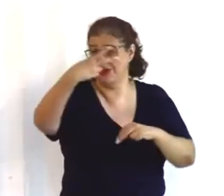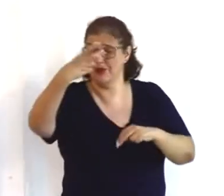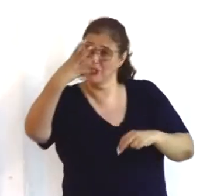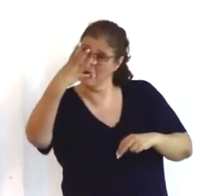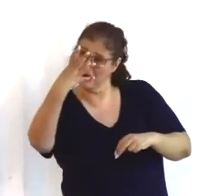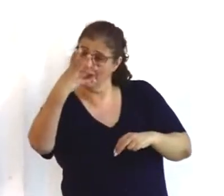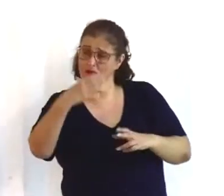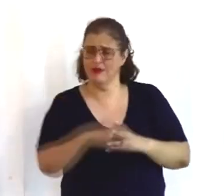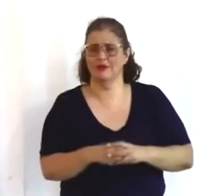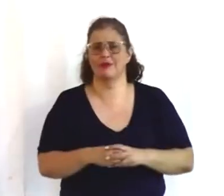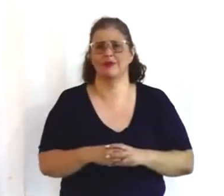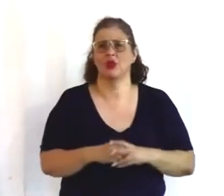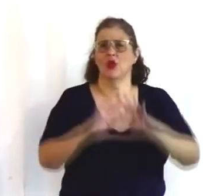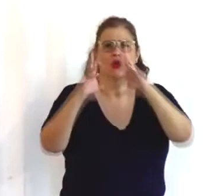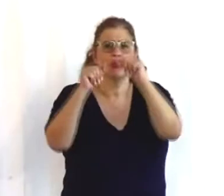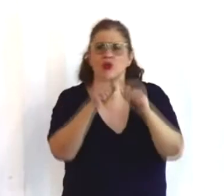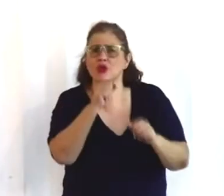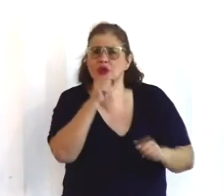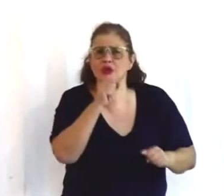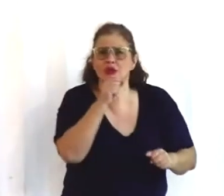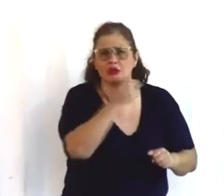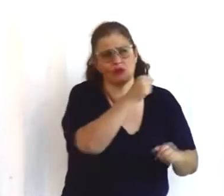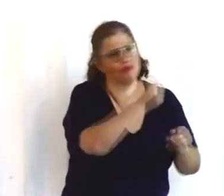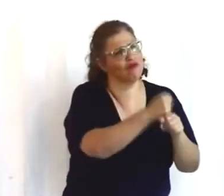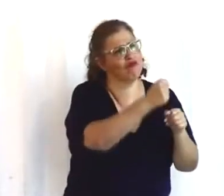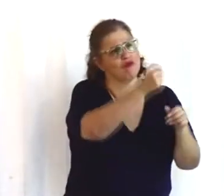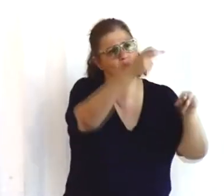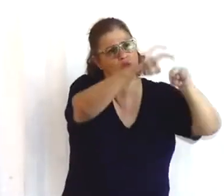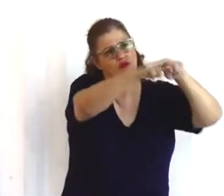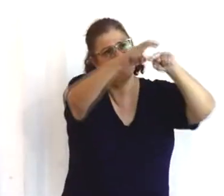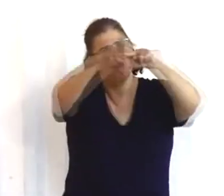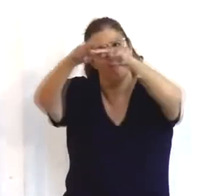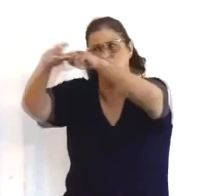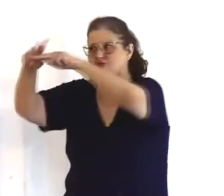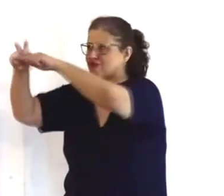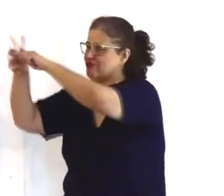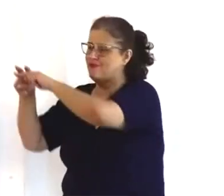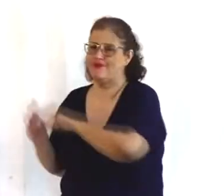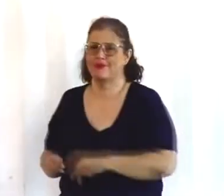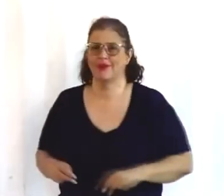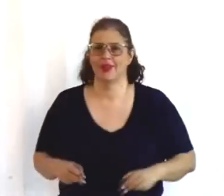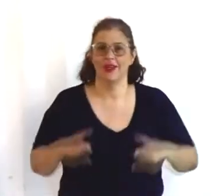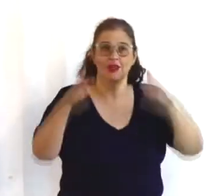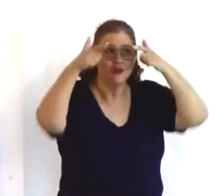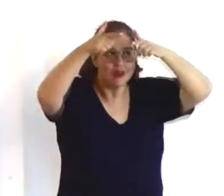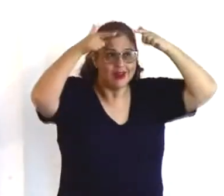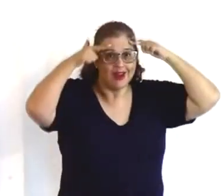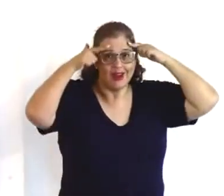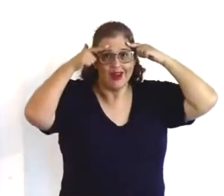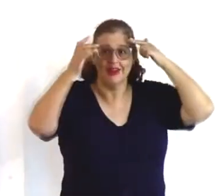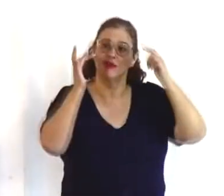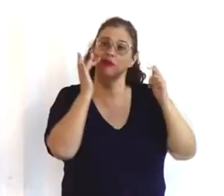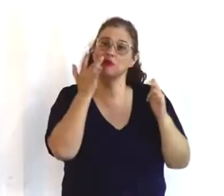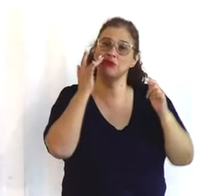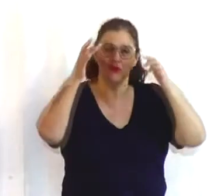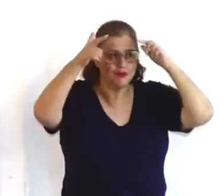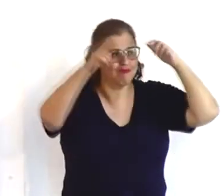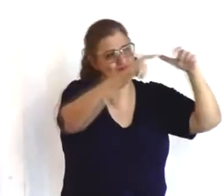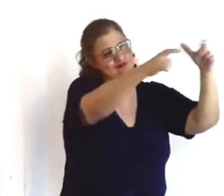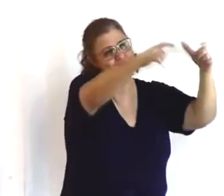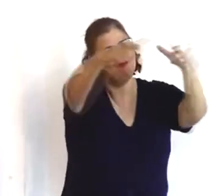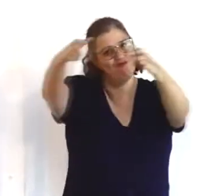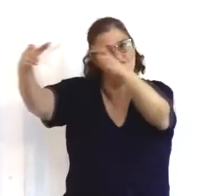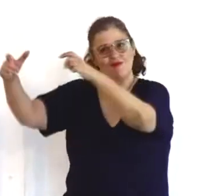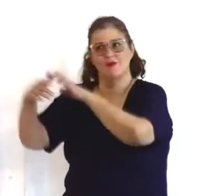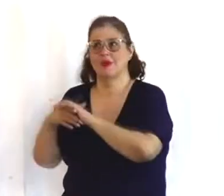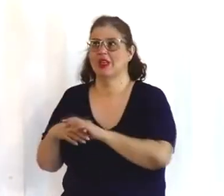anciãos vestidos de branco, em cujas cabeças estão coroas de ouro. Do trono saem relâmpagos, vozes e trovões, e